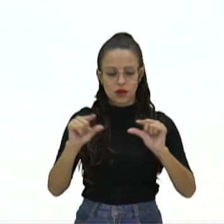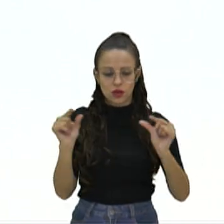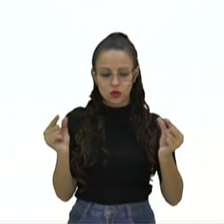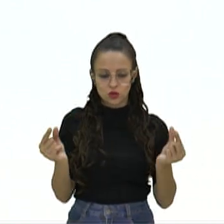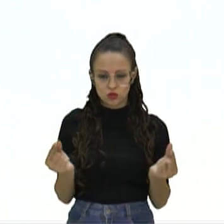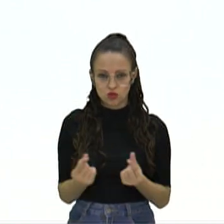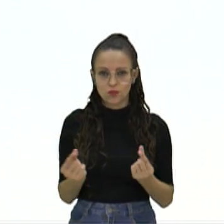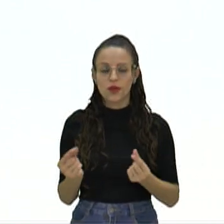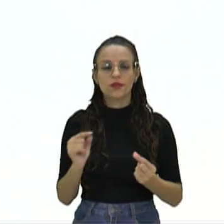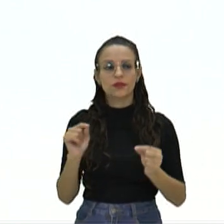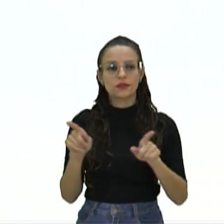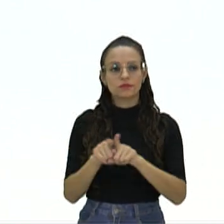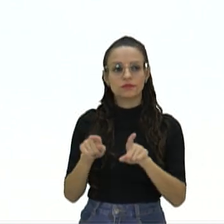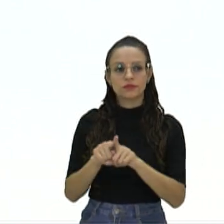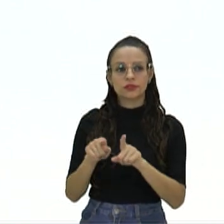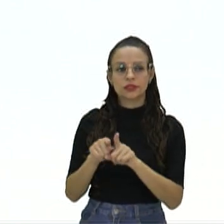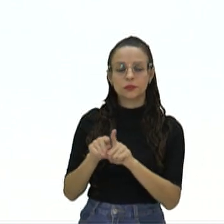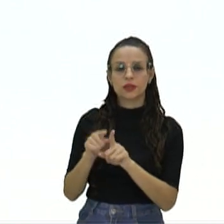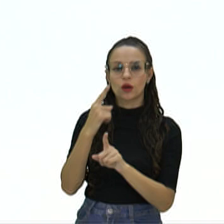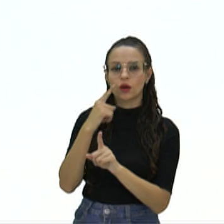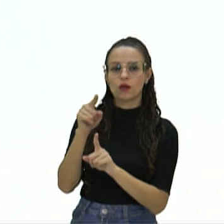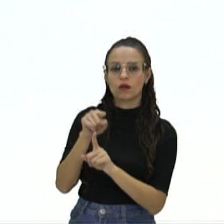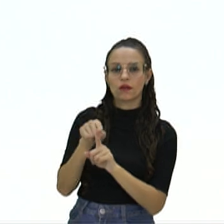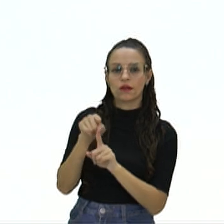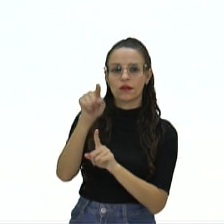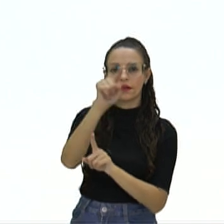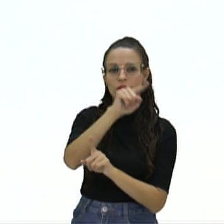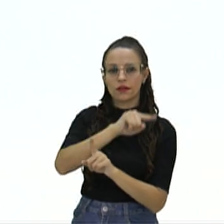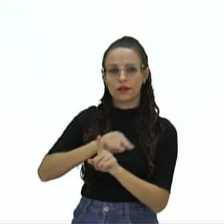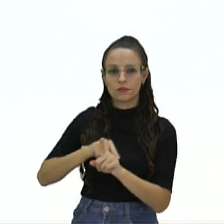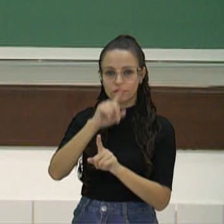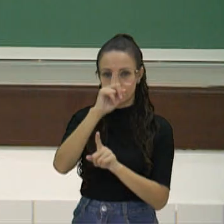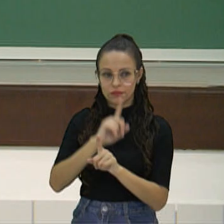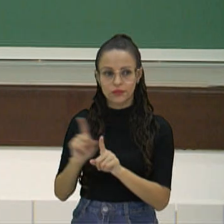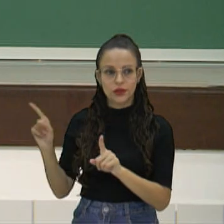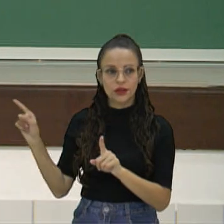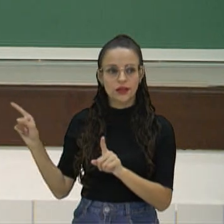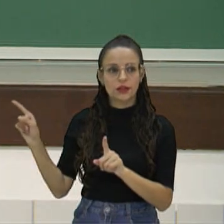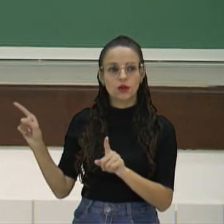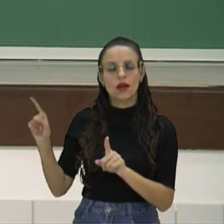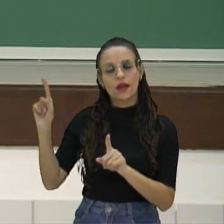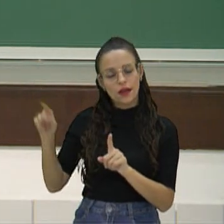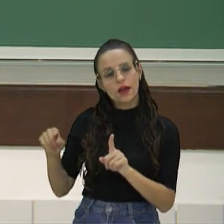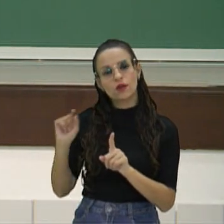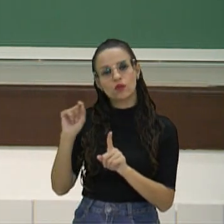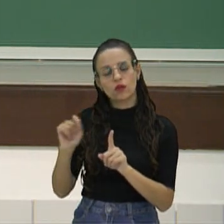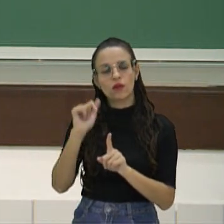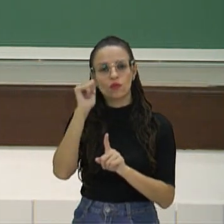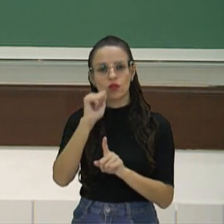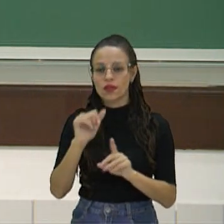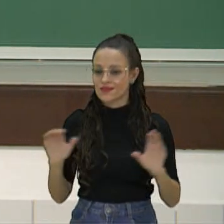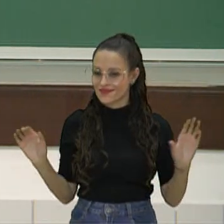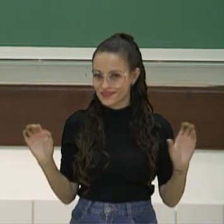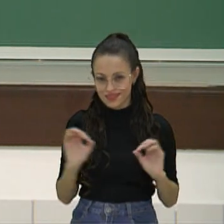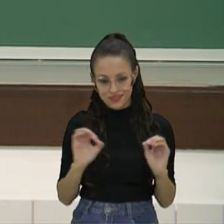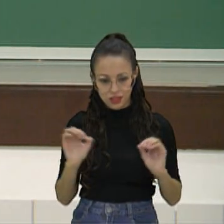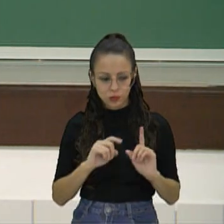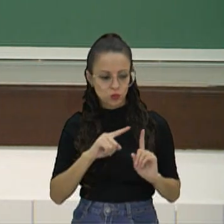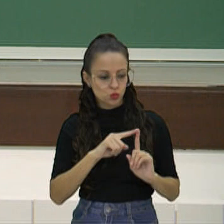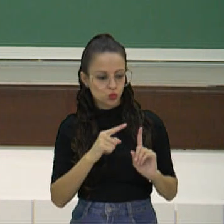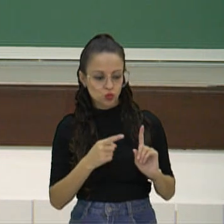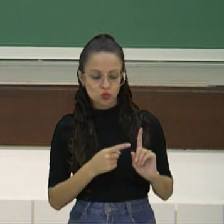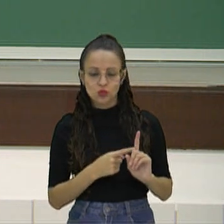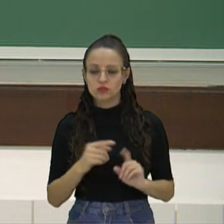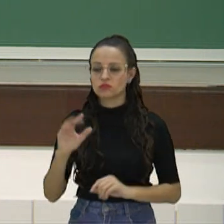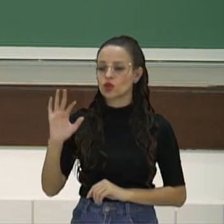aí essa fase secretora, que é a fase do corpo lúteo, que a gente vai ver mais na sequência, aí no caso da mulher não engravidar, ou seja,